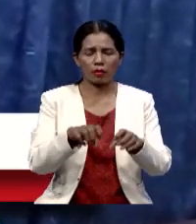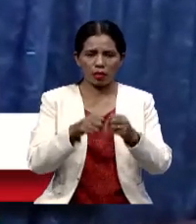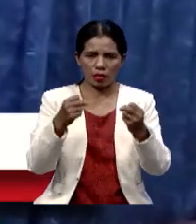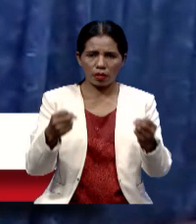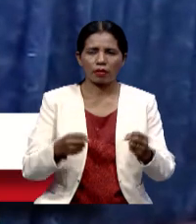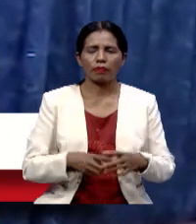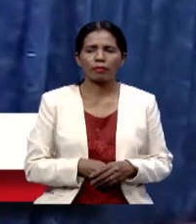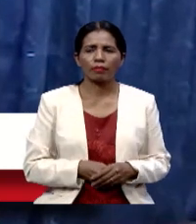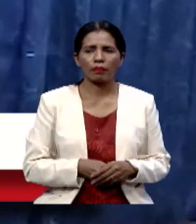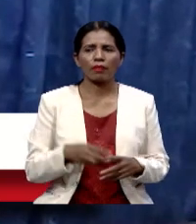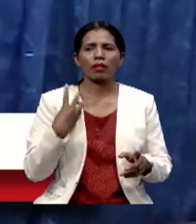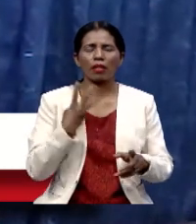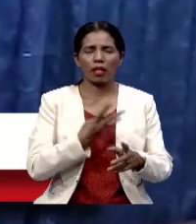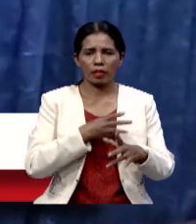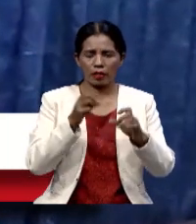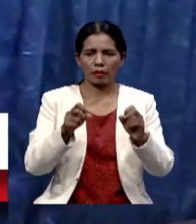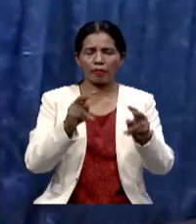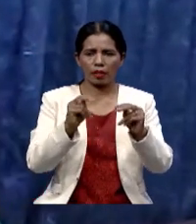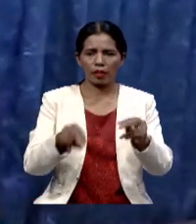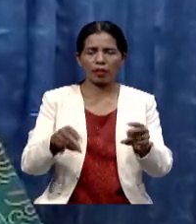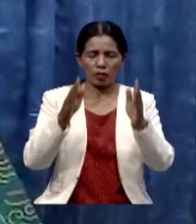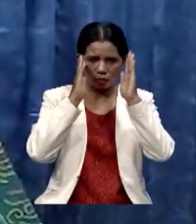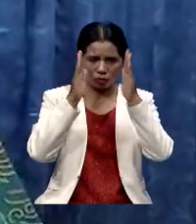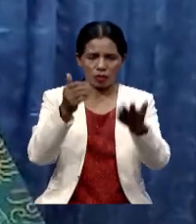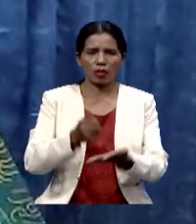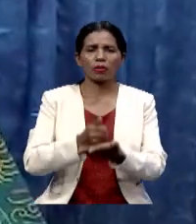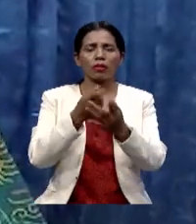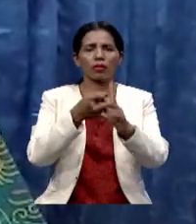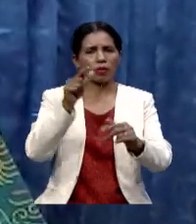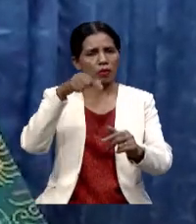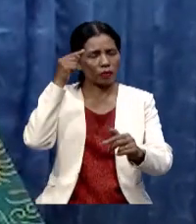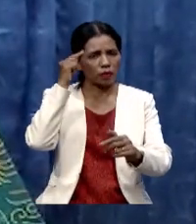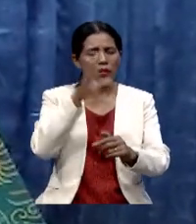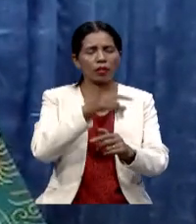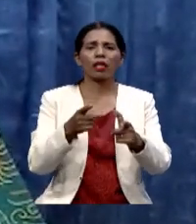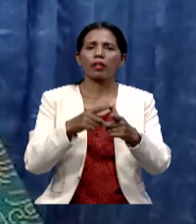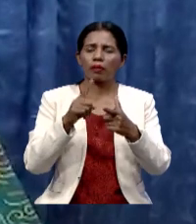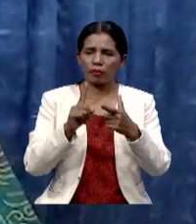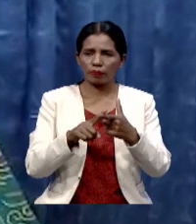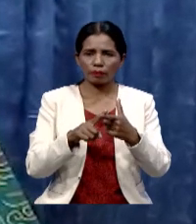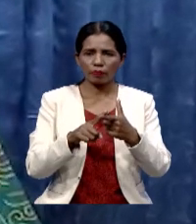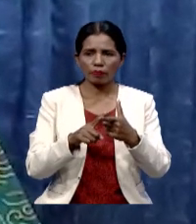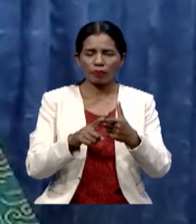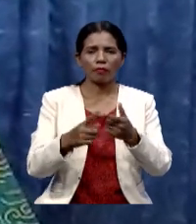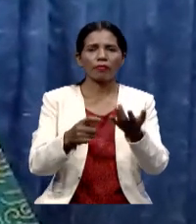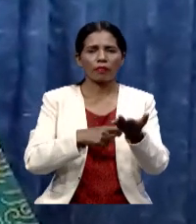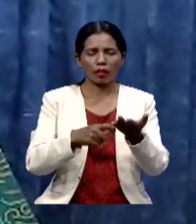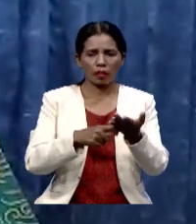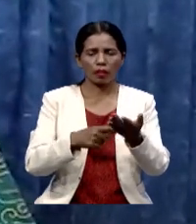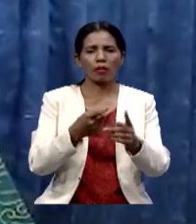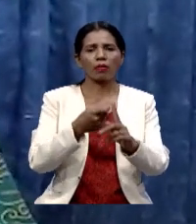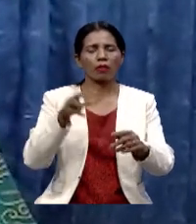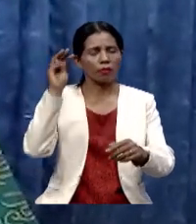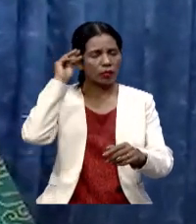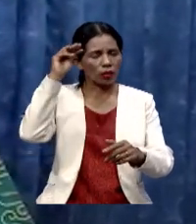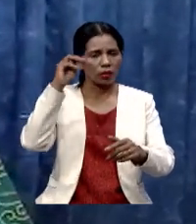be itadian precisa de unha atenção. Depois de reunião técnica com o Ministério da